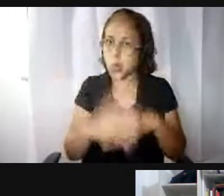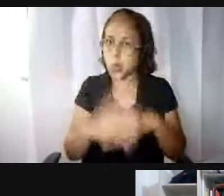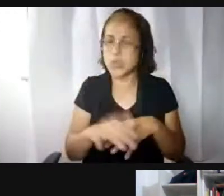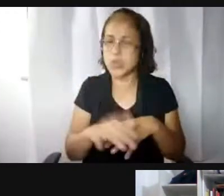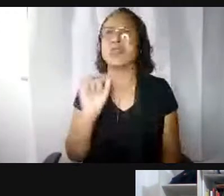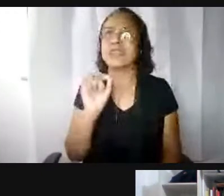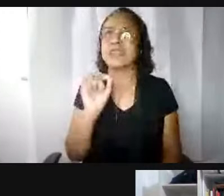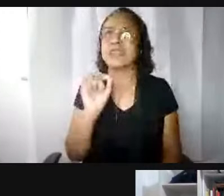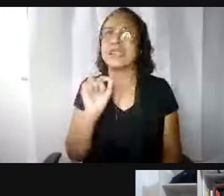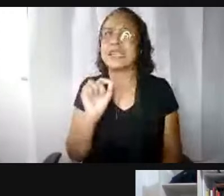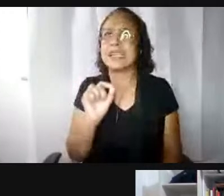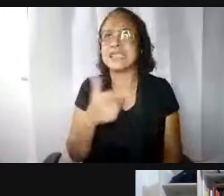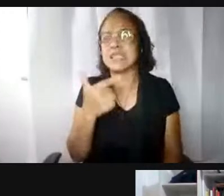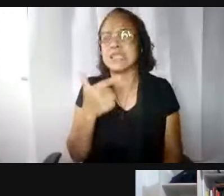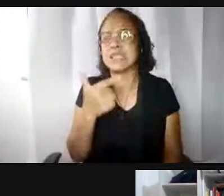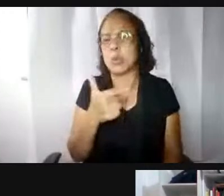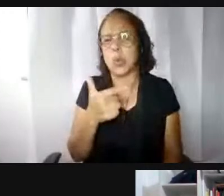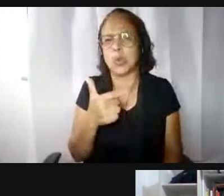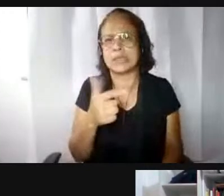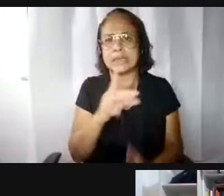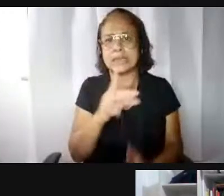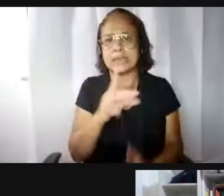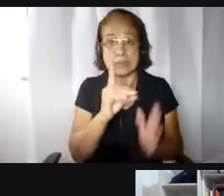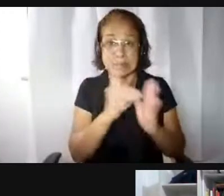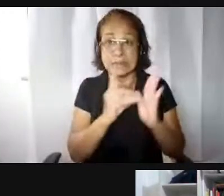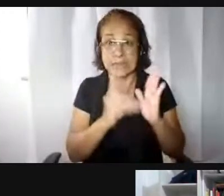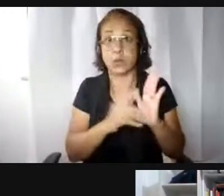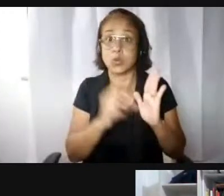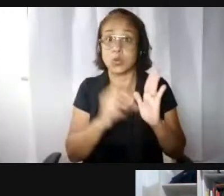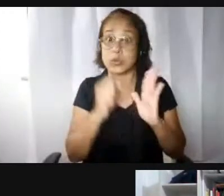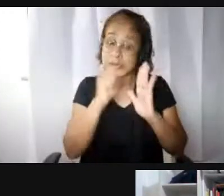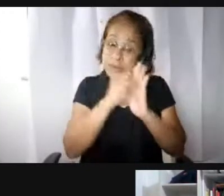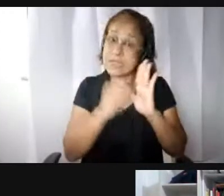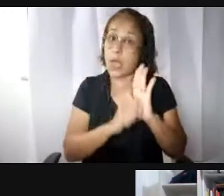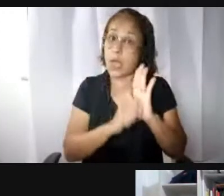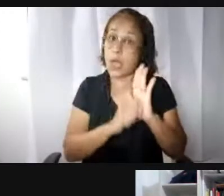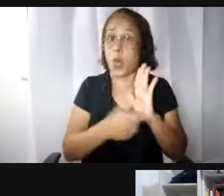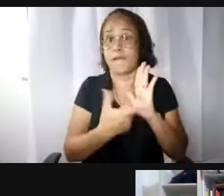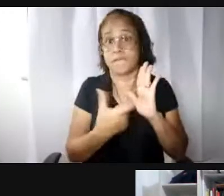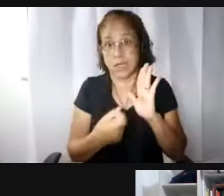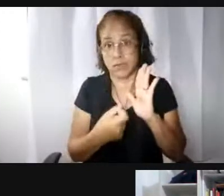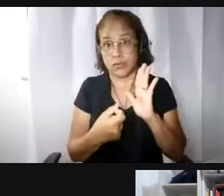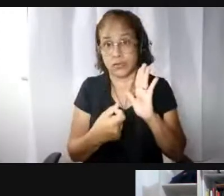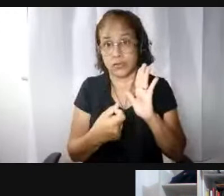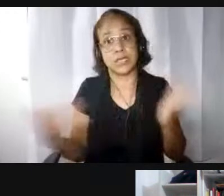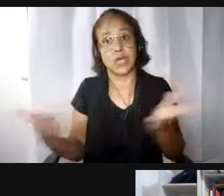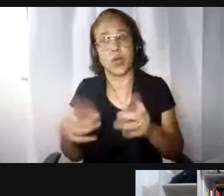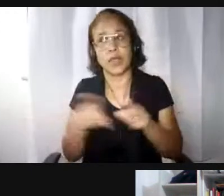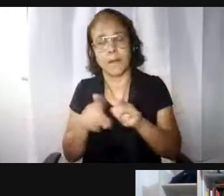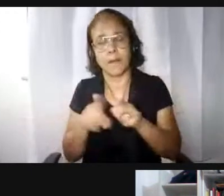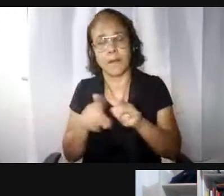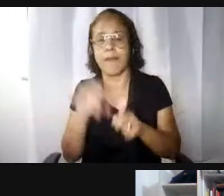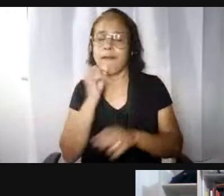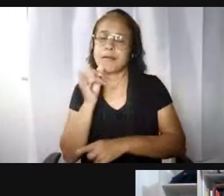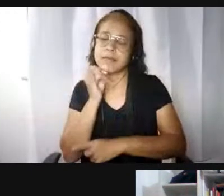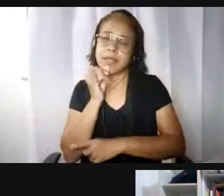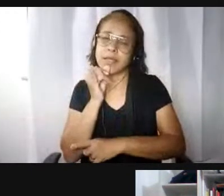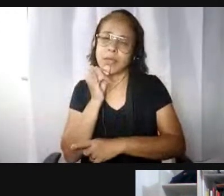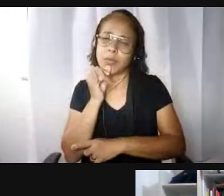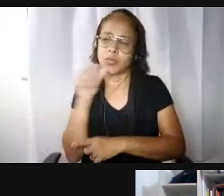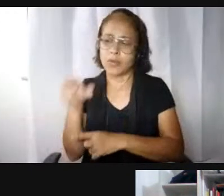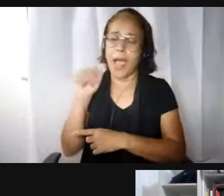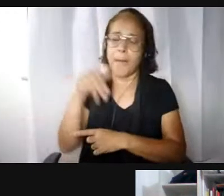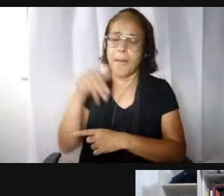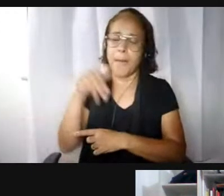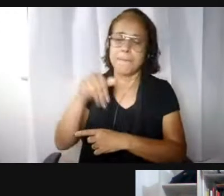década do século XX. Então, as fotografias são. E agora, esses exemplos que a Amália tem